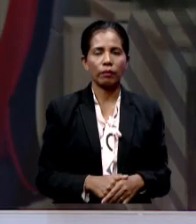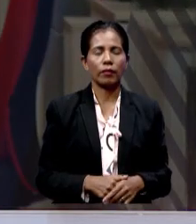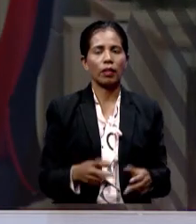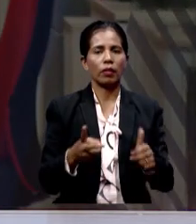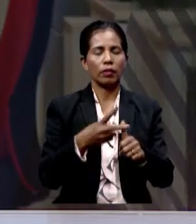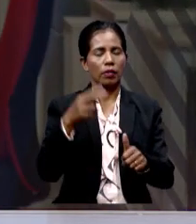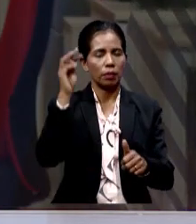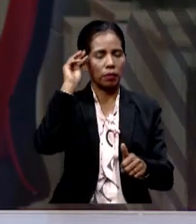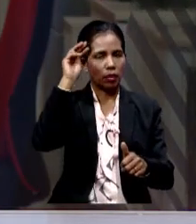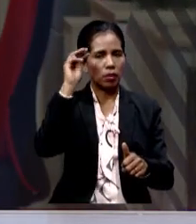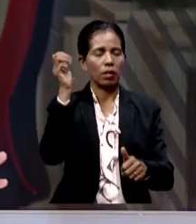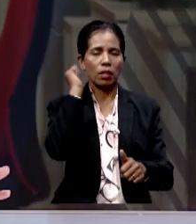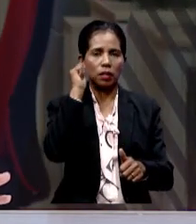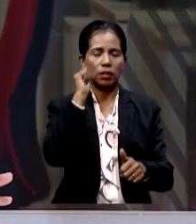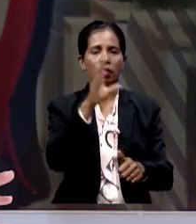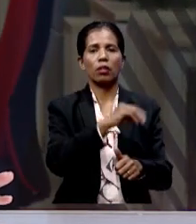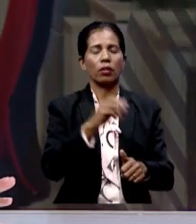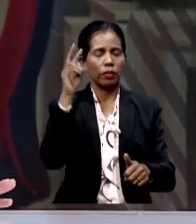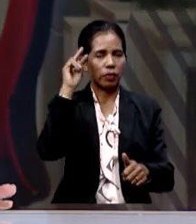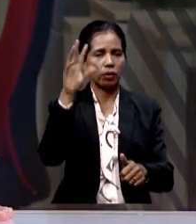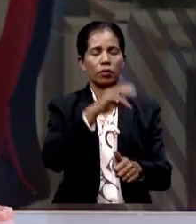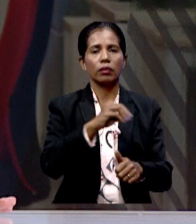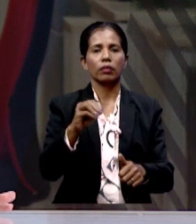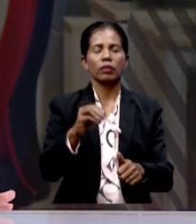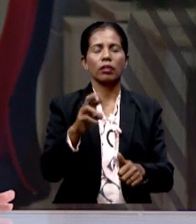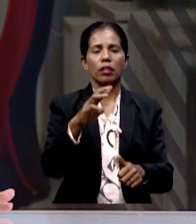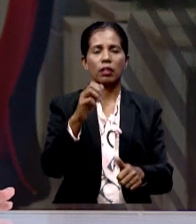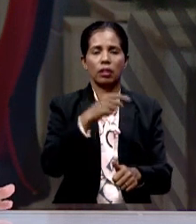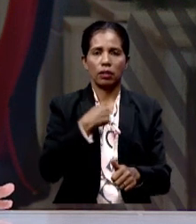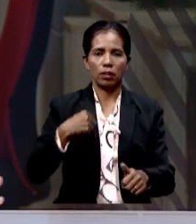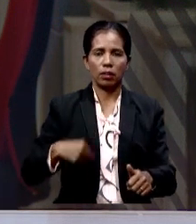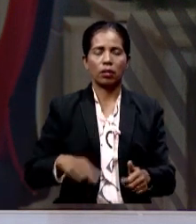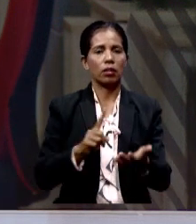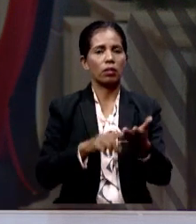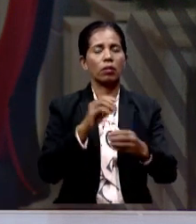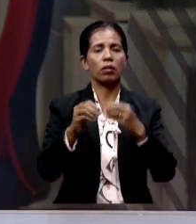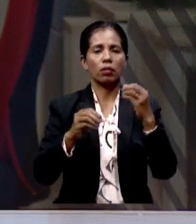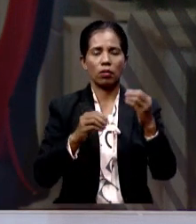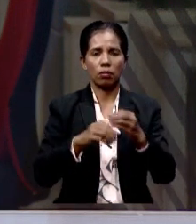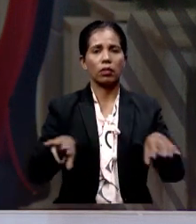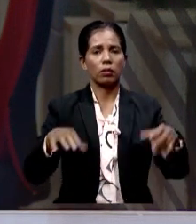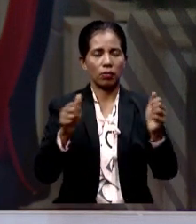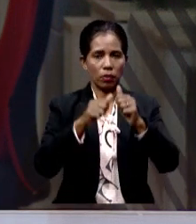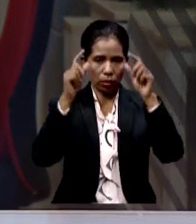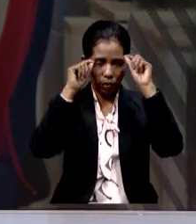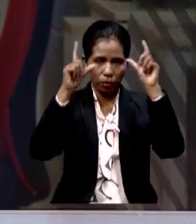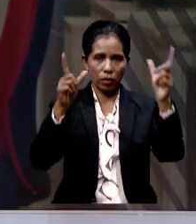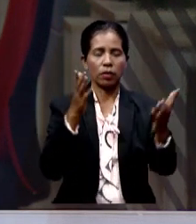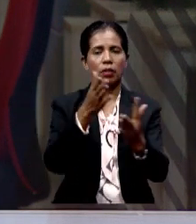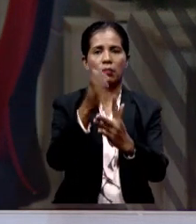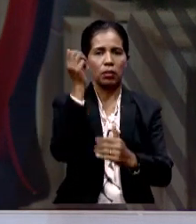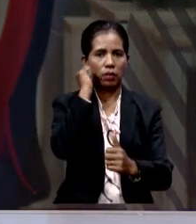Vice-ministra Assunto ASEAN, o vice-ministro Negócio Estrangeiro República China, discute cooperação diplomata no Timor-Leste e adesão à